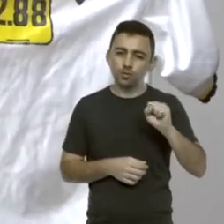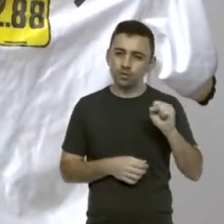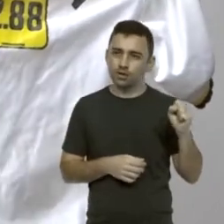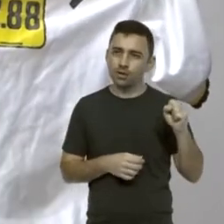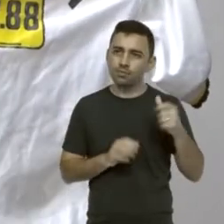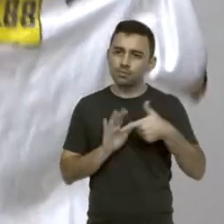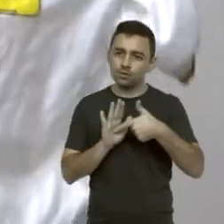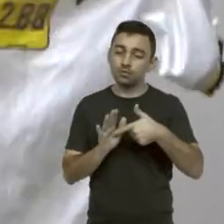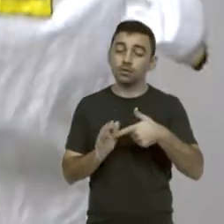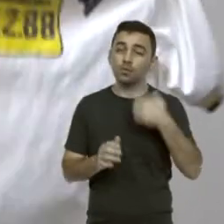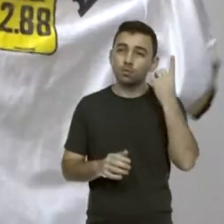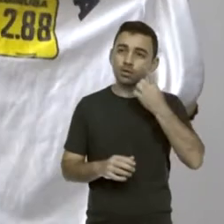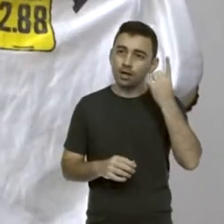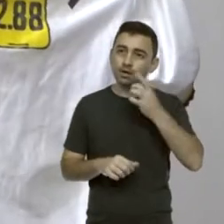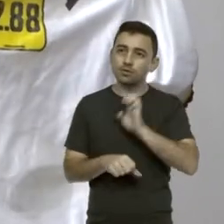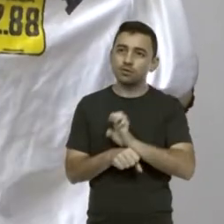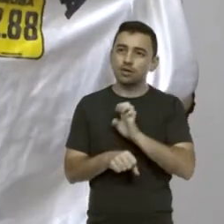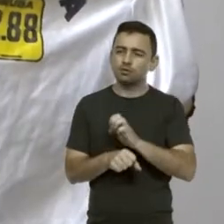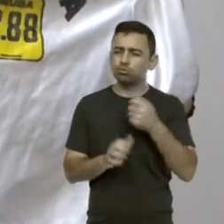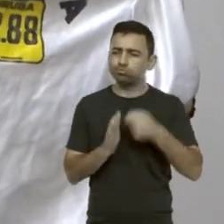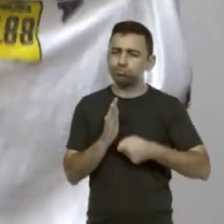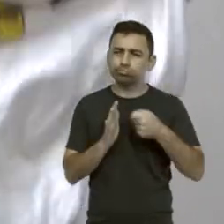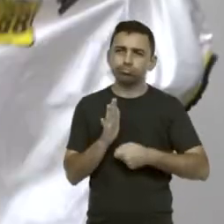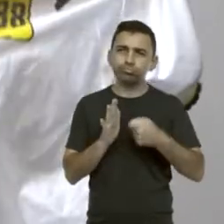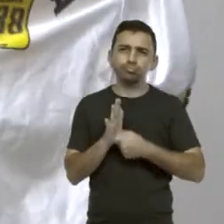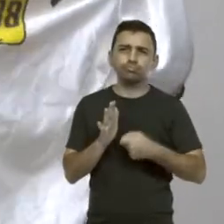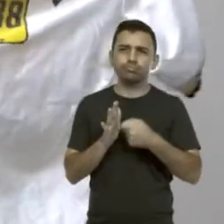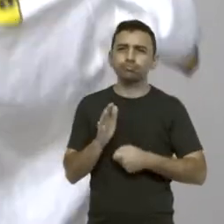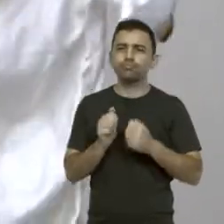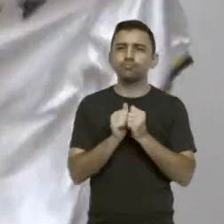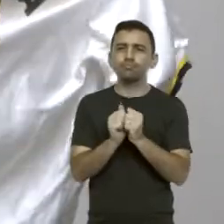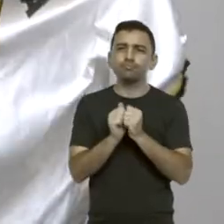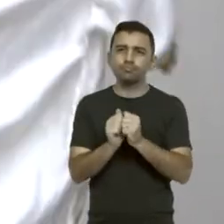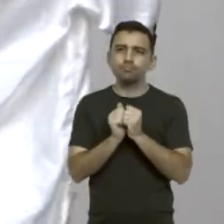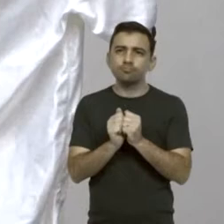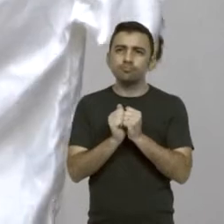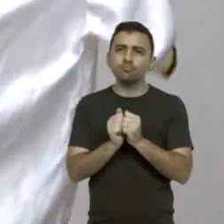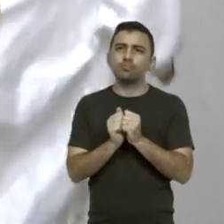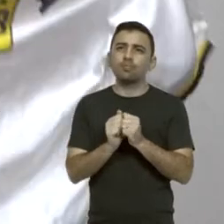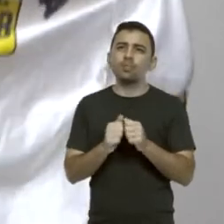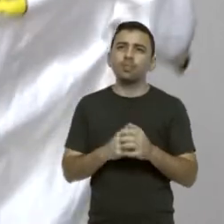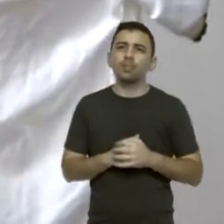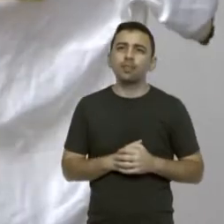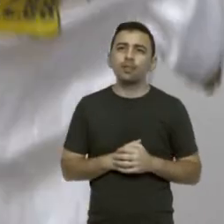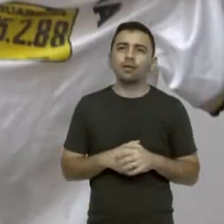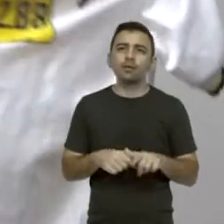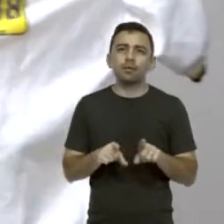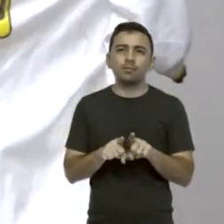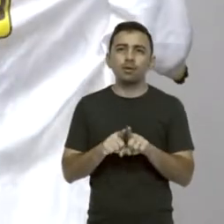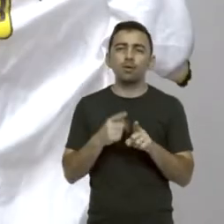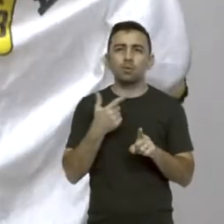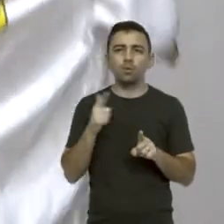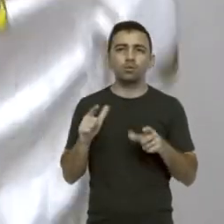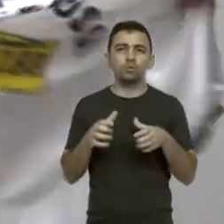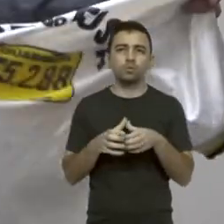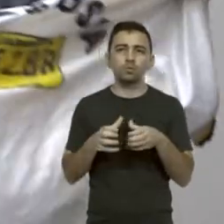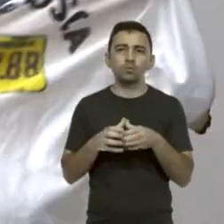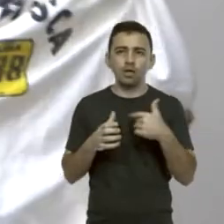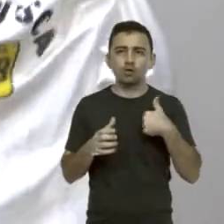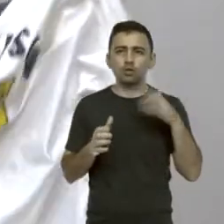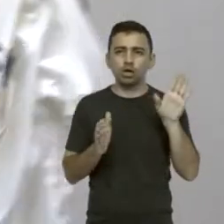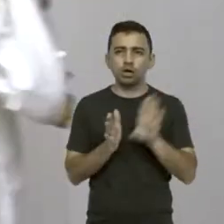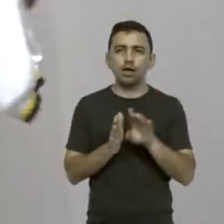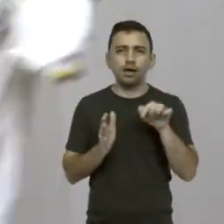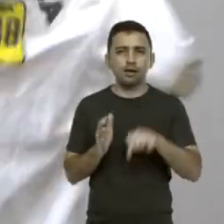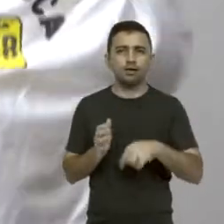deputado estadual. Lutaram sempre junto comigo, junto com outra equipe. Cheguei a essa Assembleia, sempre